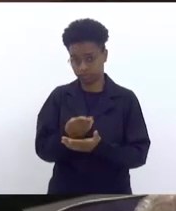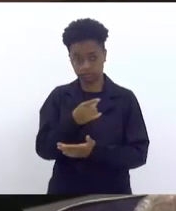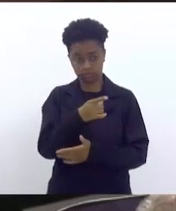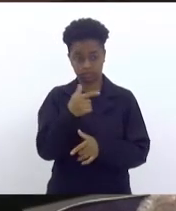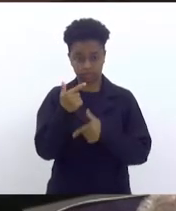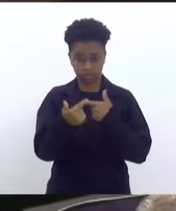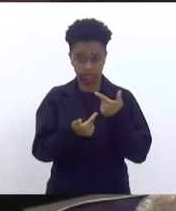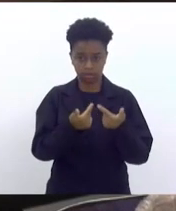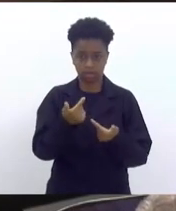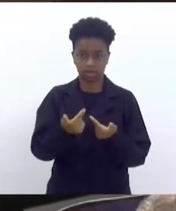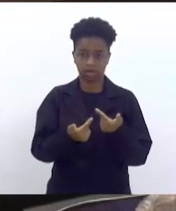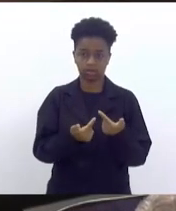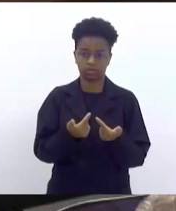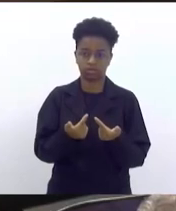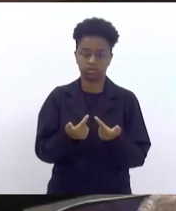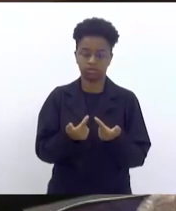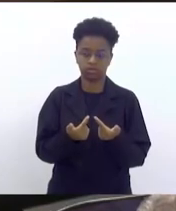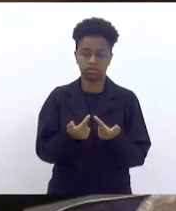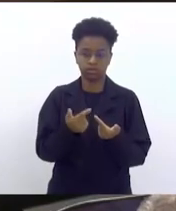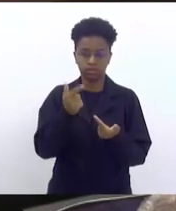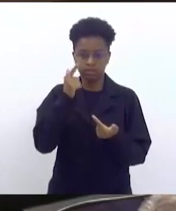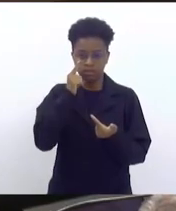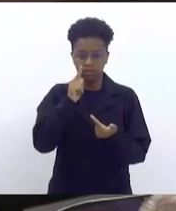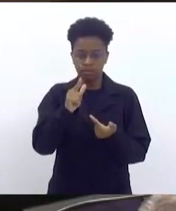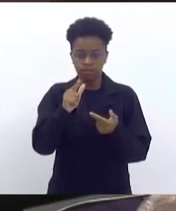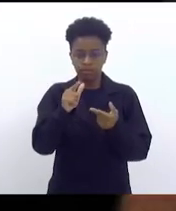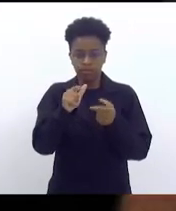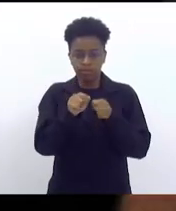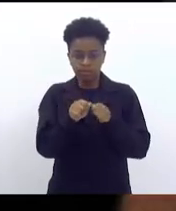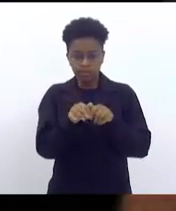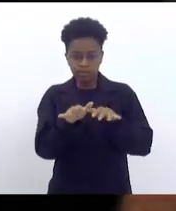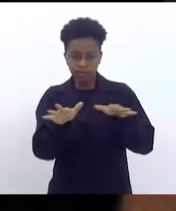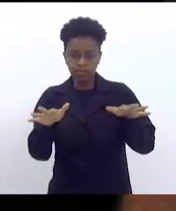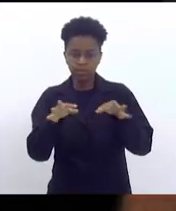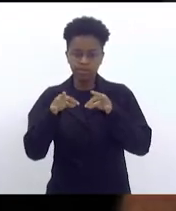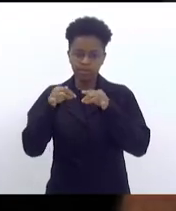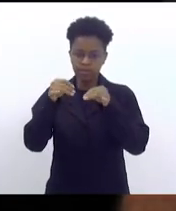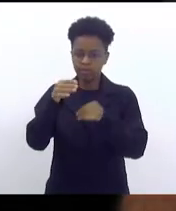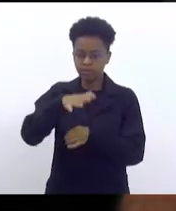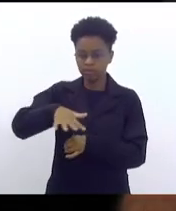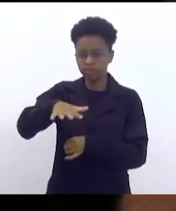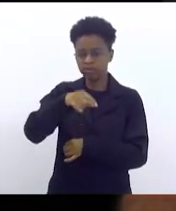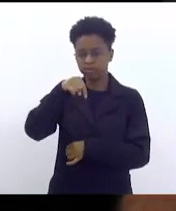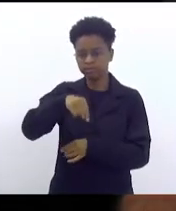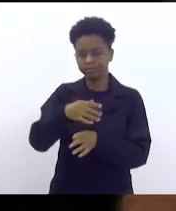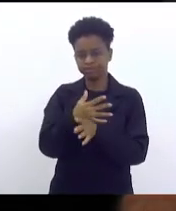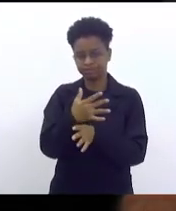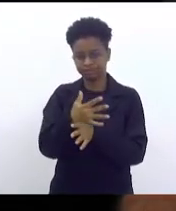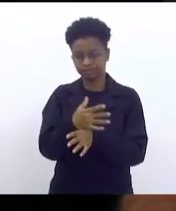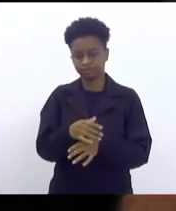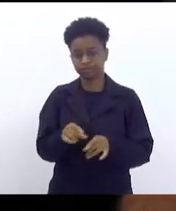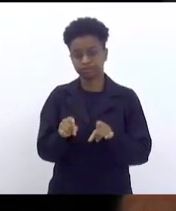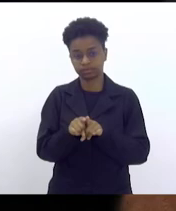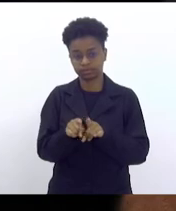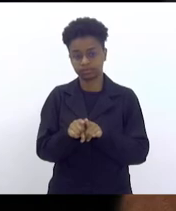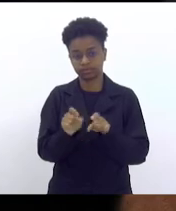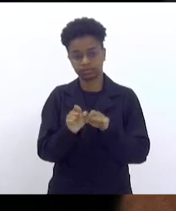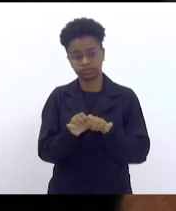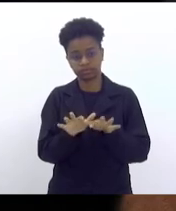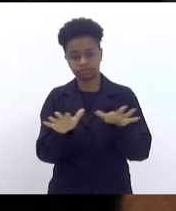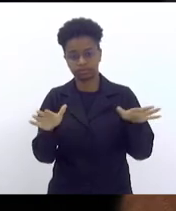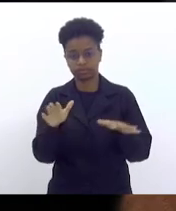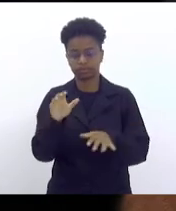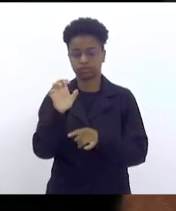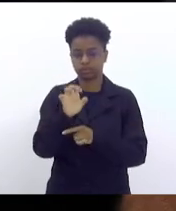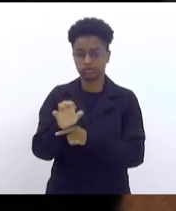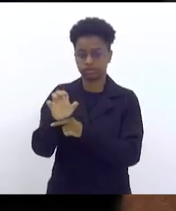trabalho ele vai se estender a todos os ramificações do nosso município e vai ser espalhado para todo